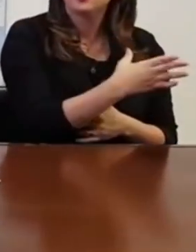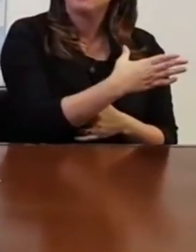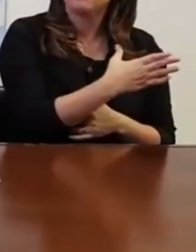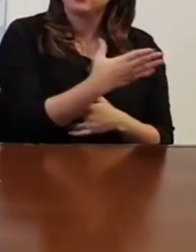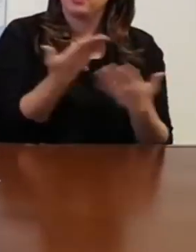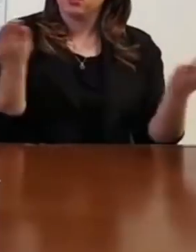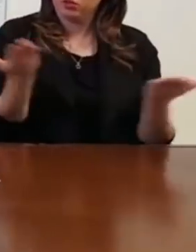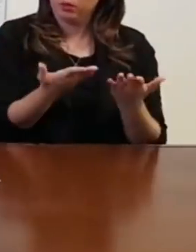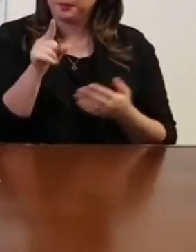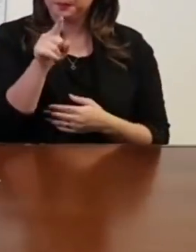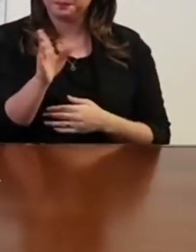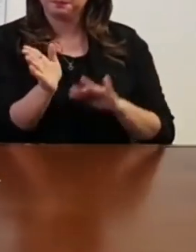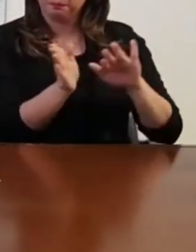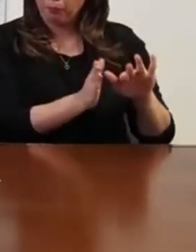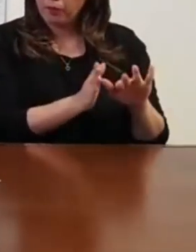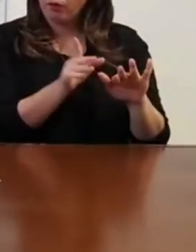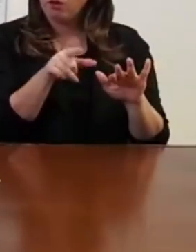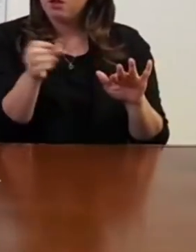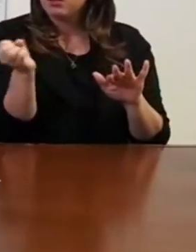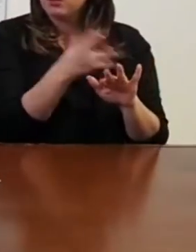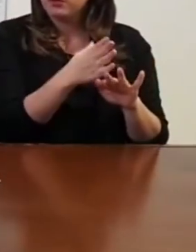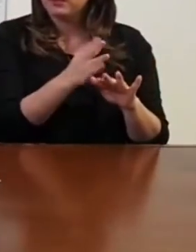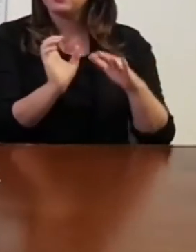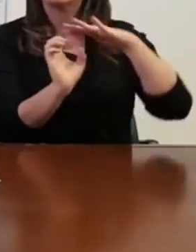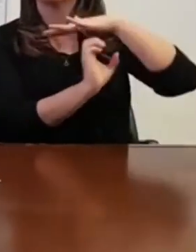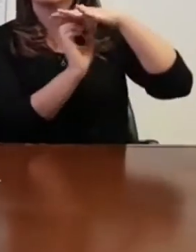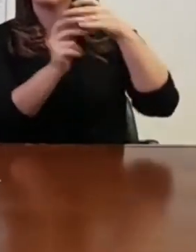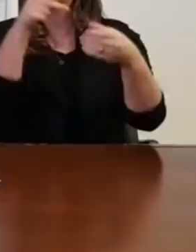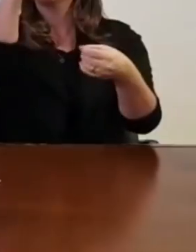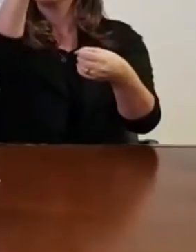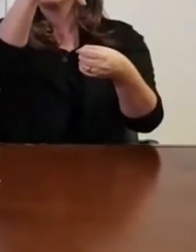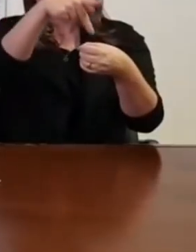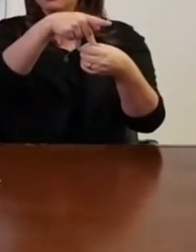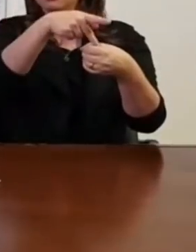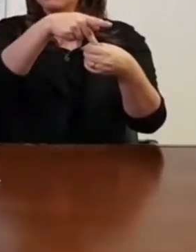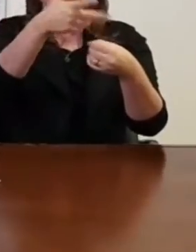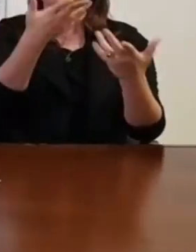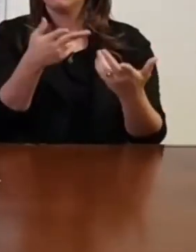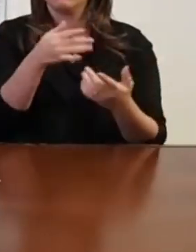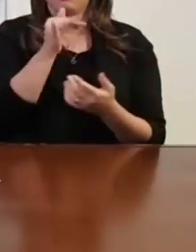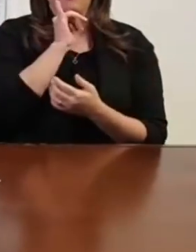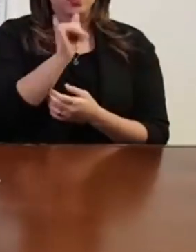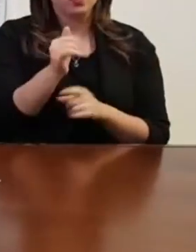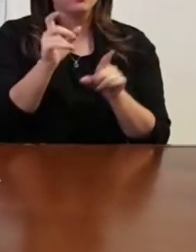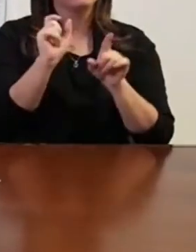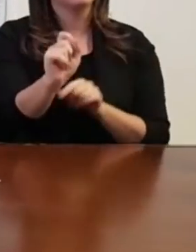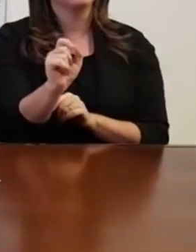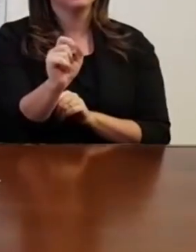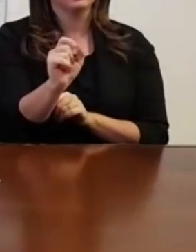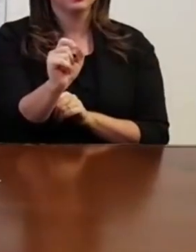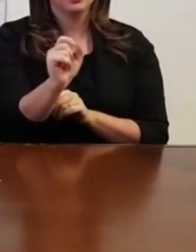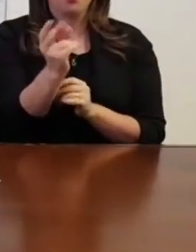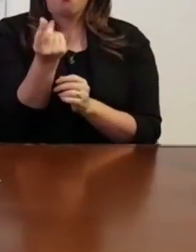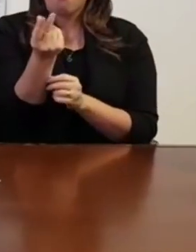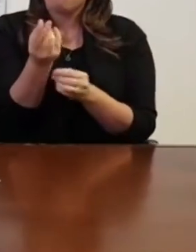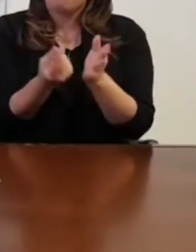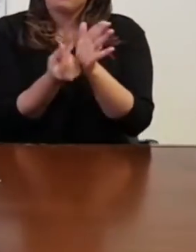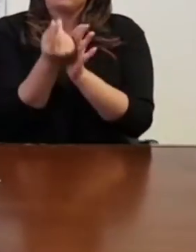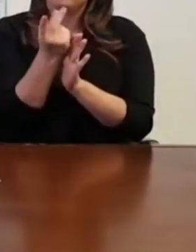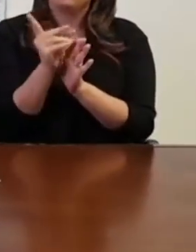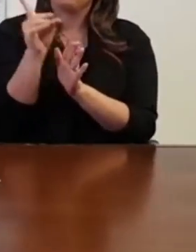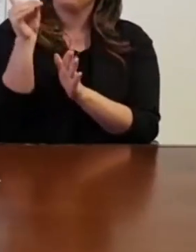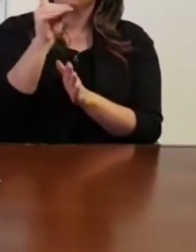A Petrobras informou que o reajuste do preço do óleo diesel será feito por